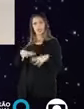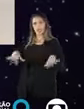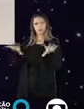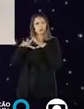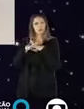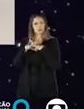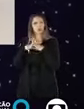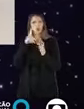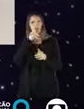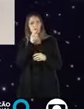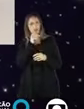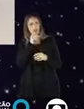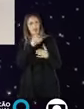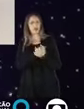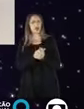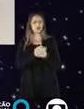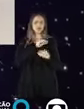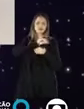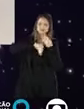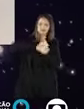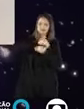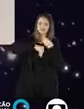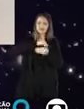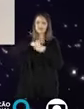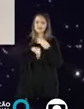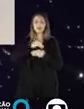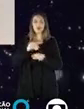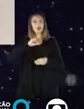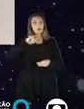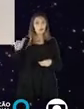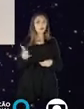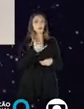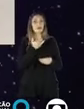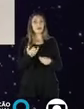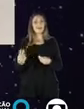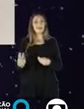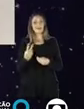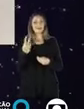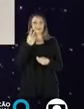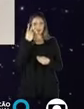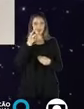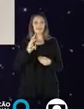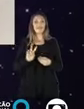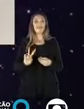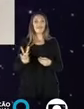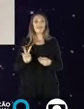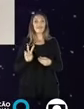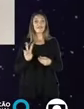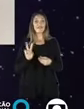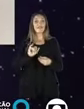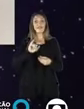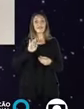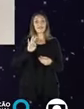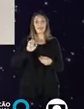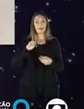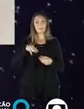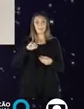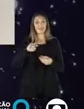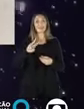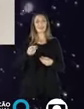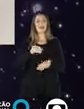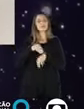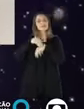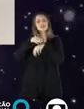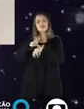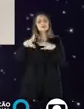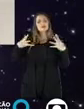utilizar tanta água e ao mesmo tempo aproveitar os nutrientes desses alimentos. E você me passou uma dica maravilhosa, que você